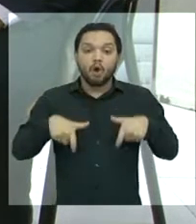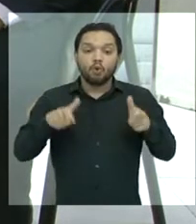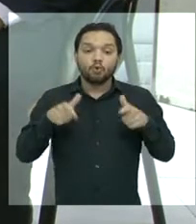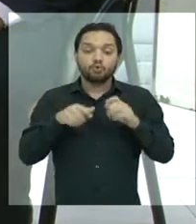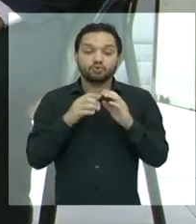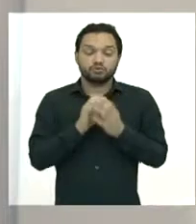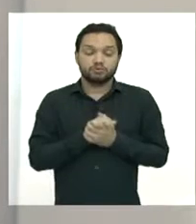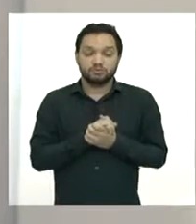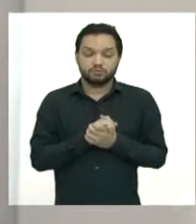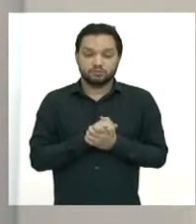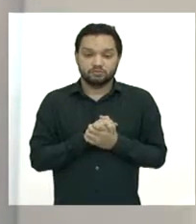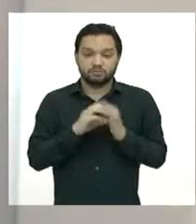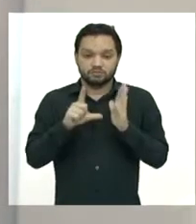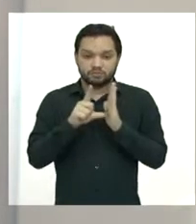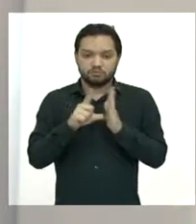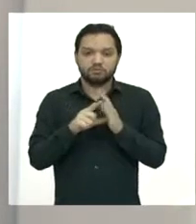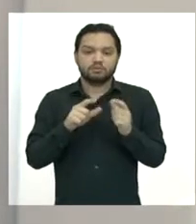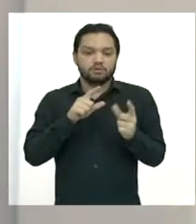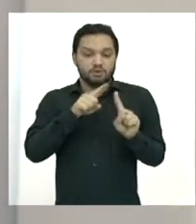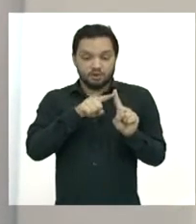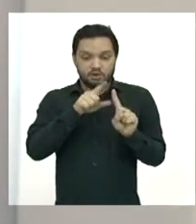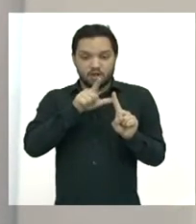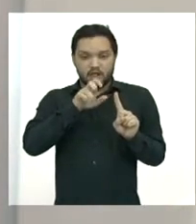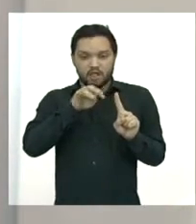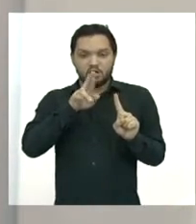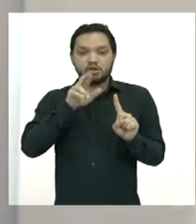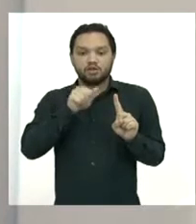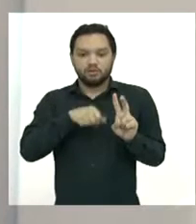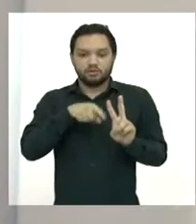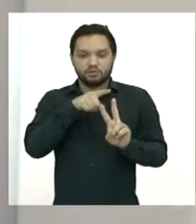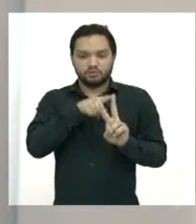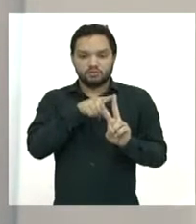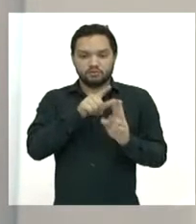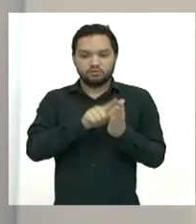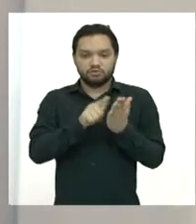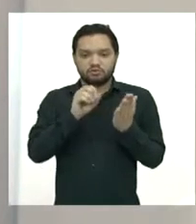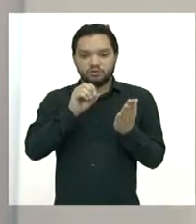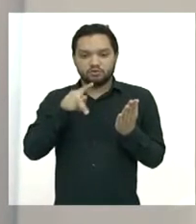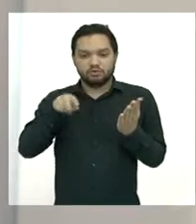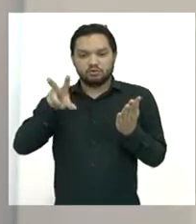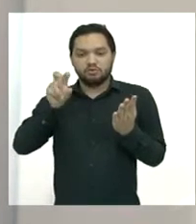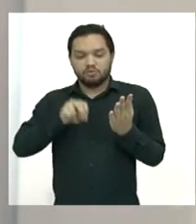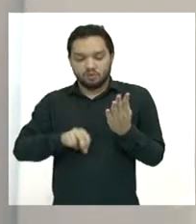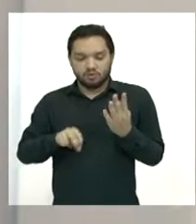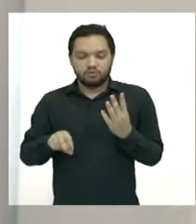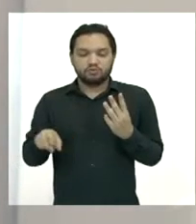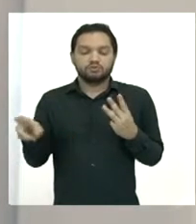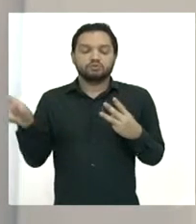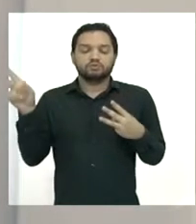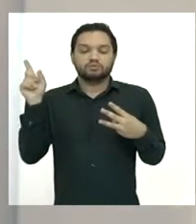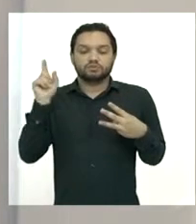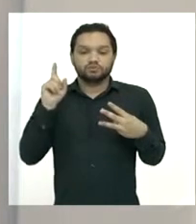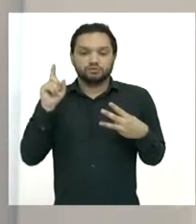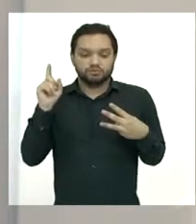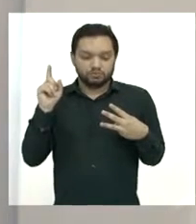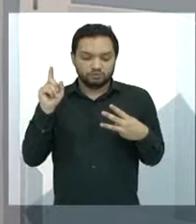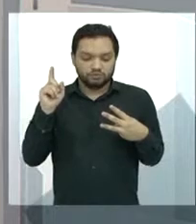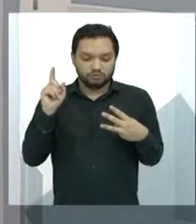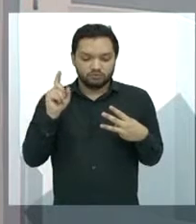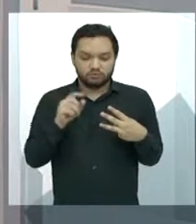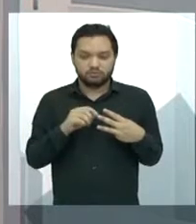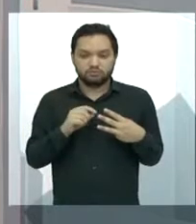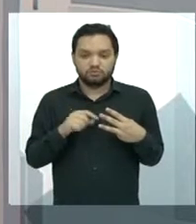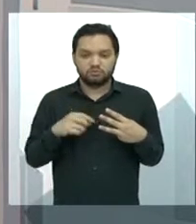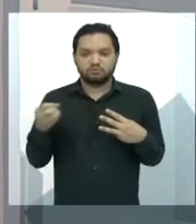livrarias? Bom, a gente tem a Livraria Leitura, também no jornal Povo Espaço Arte e Cultura, onde a gente lançou o livro. Aliás, foi um